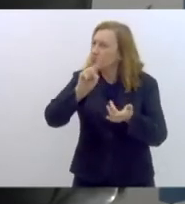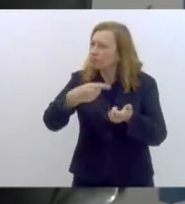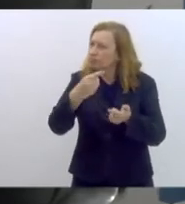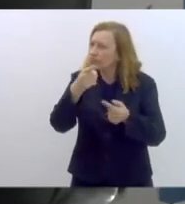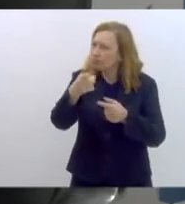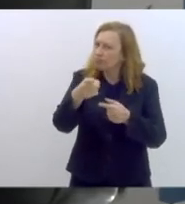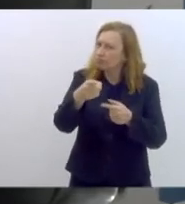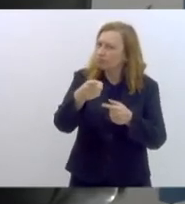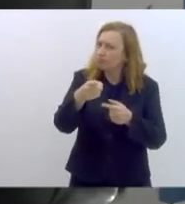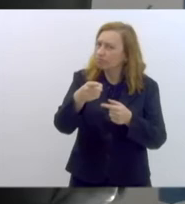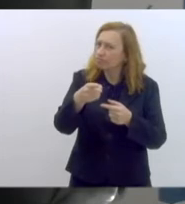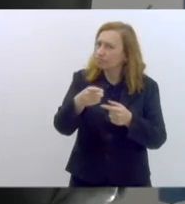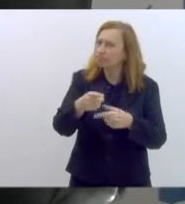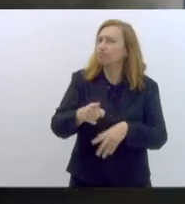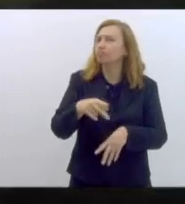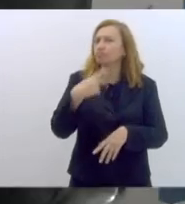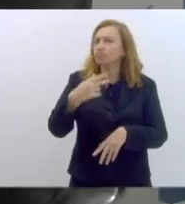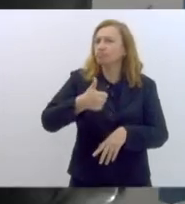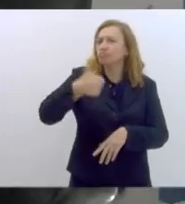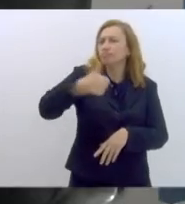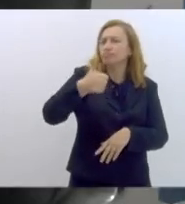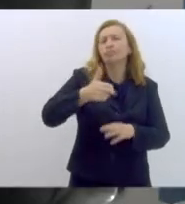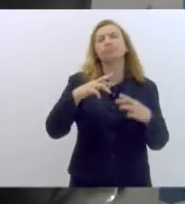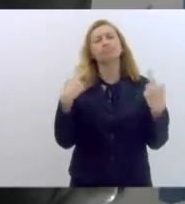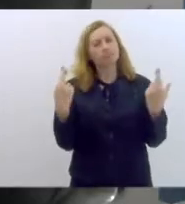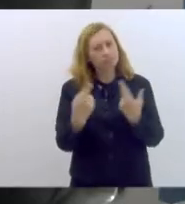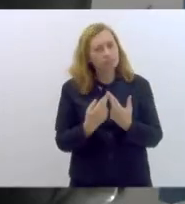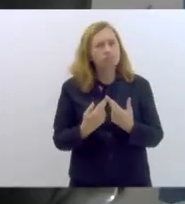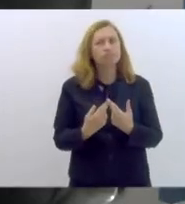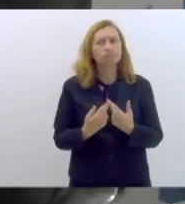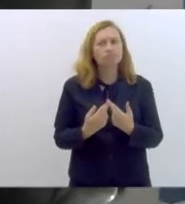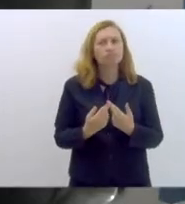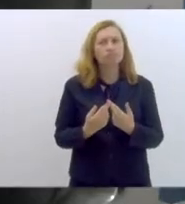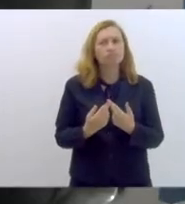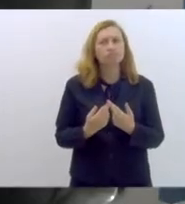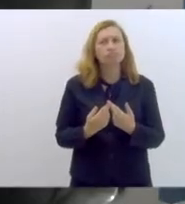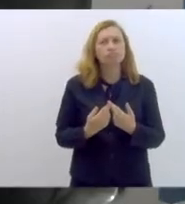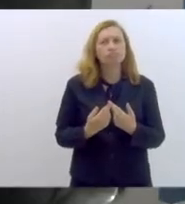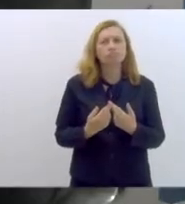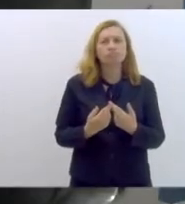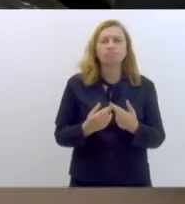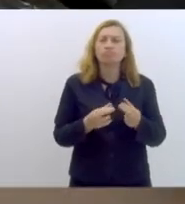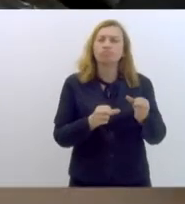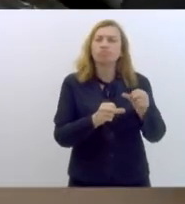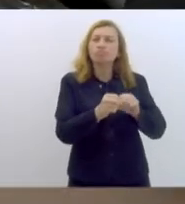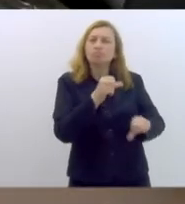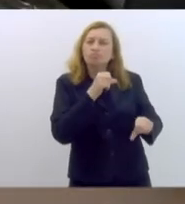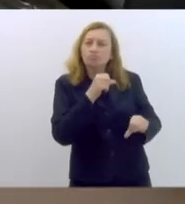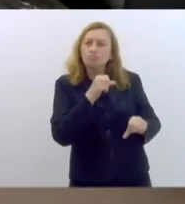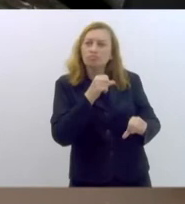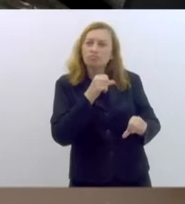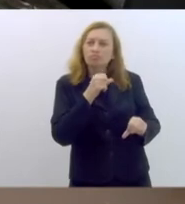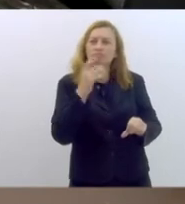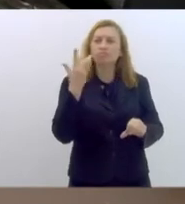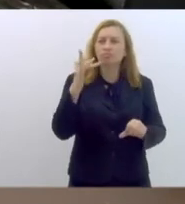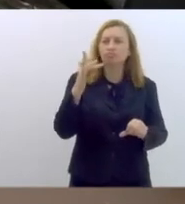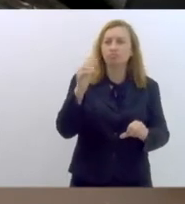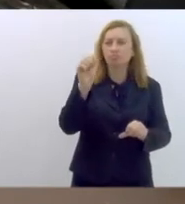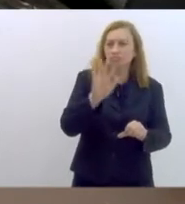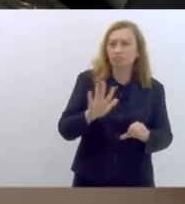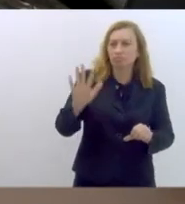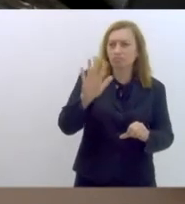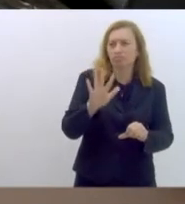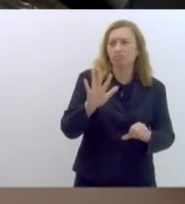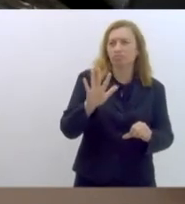gente apontou na primeira reunião, que seria a contradição lá com o Tesouro Nacional.